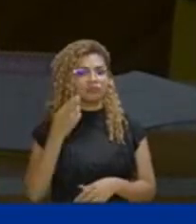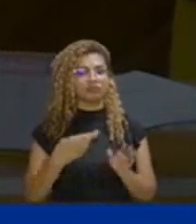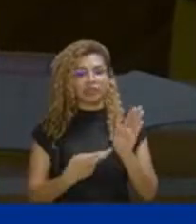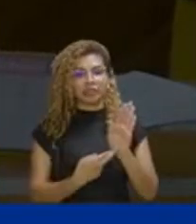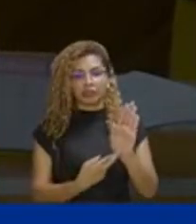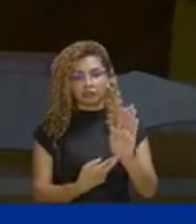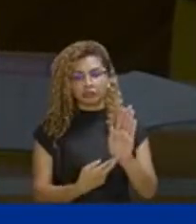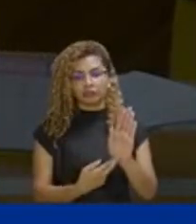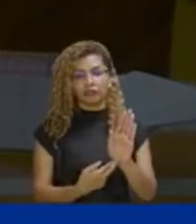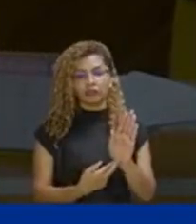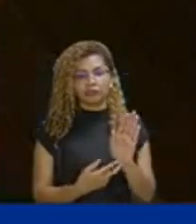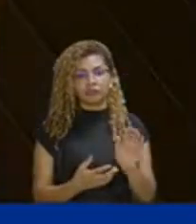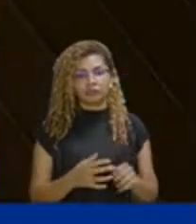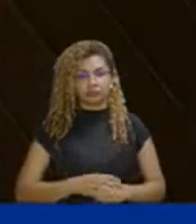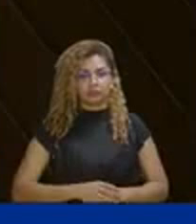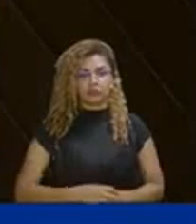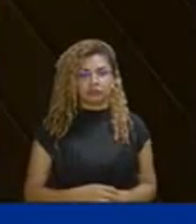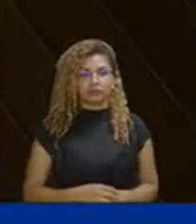palavra.